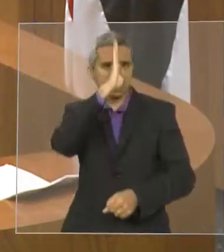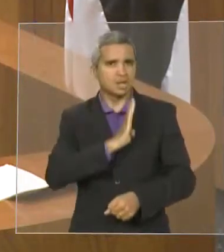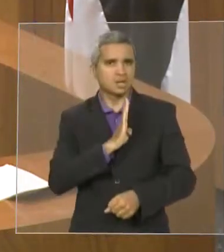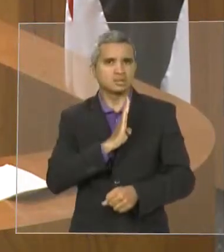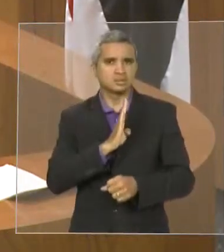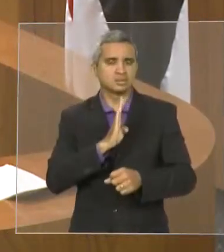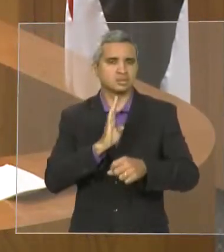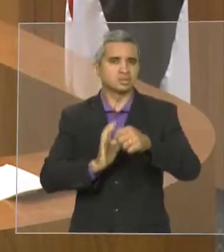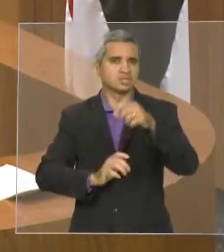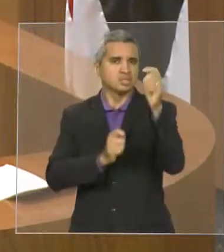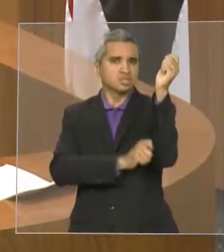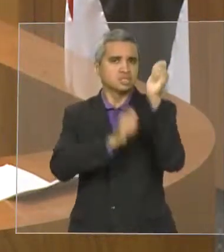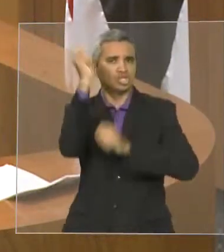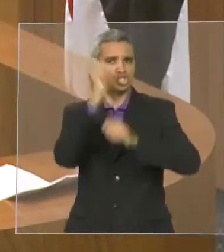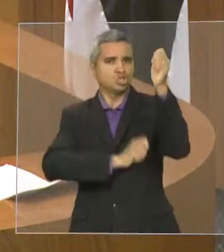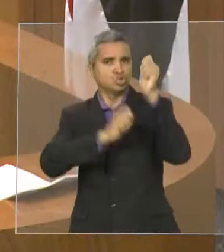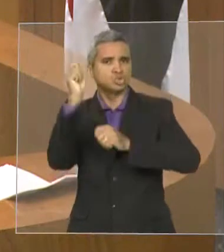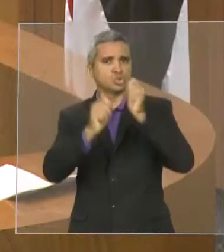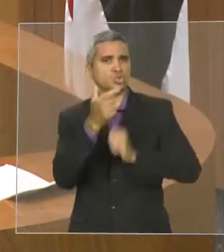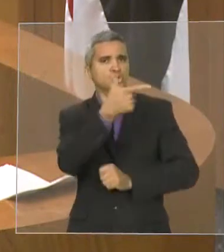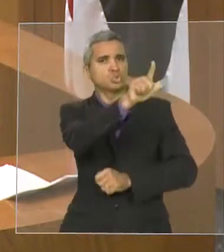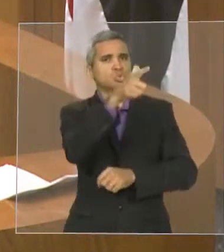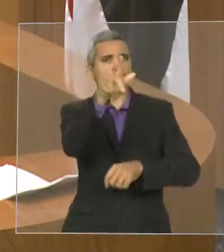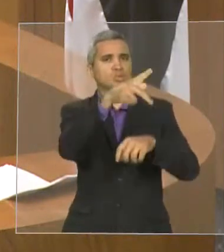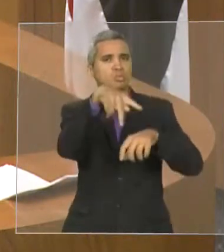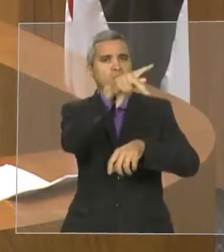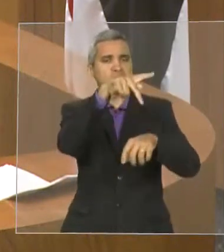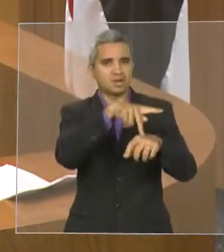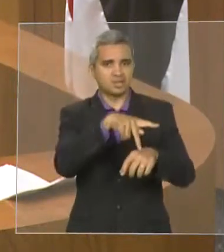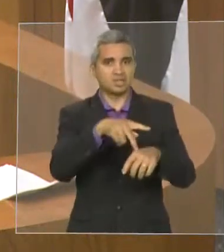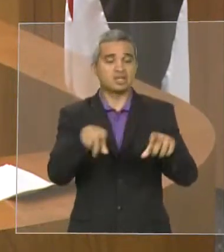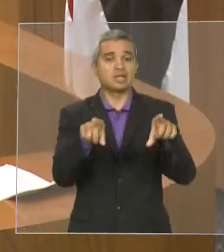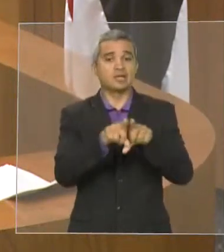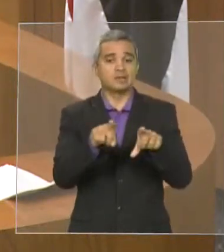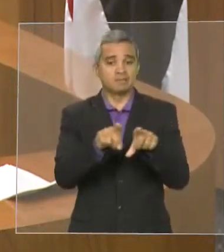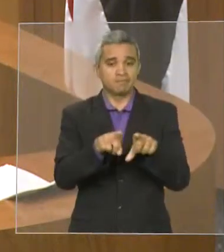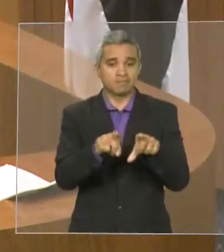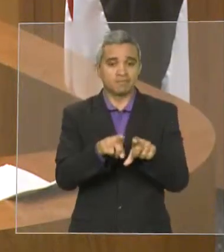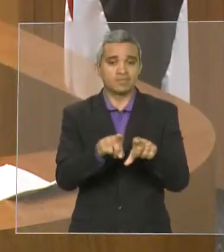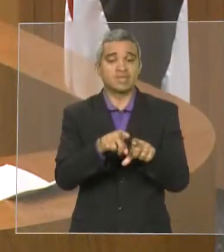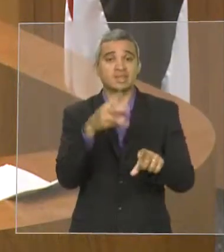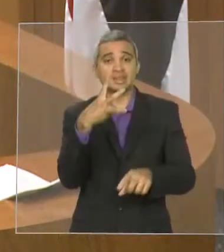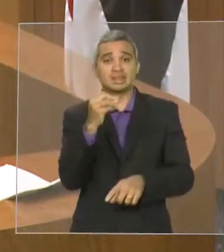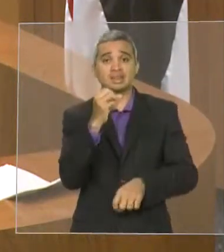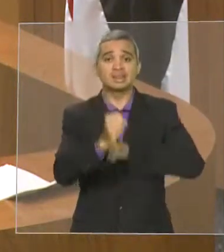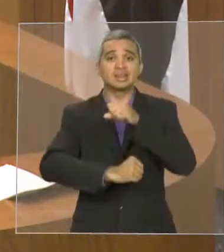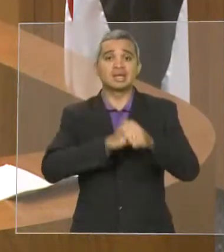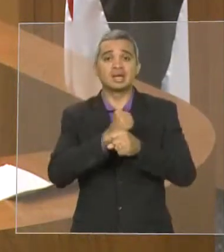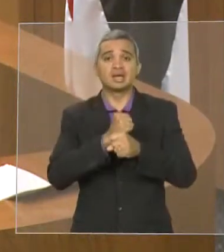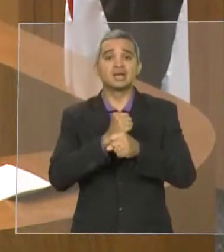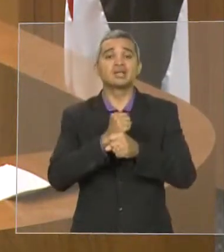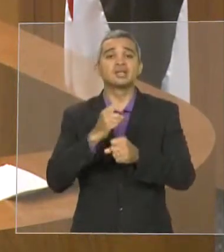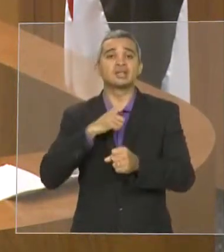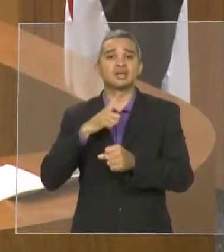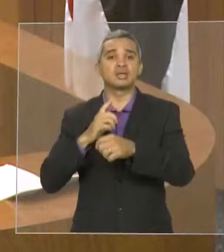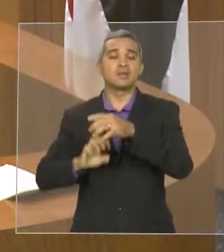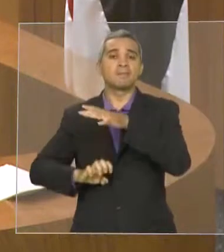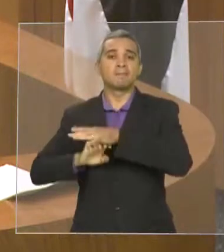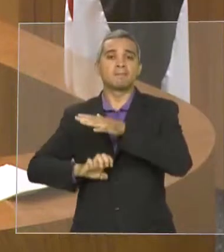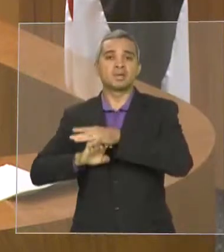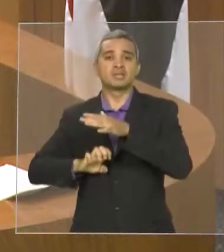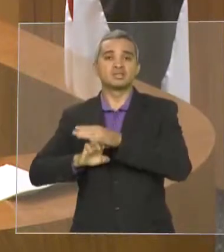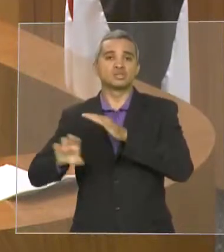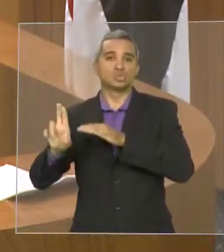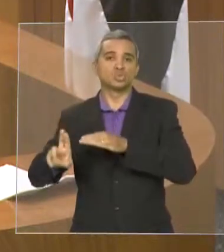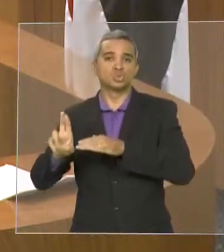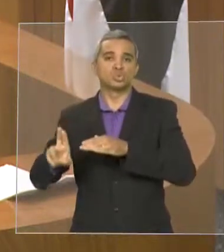as indústrias que fabricarem cimento a partir da escória de siderurgia. Ora, a gente sabe que o governo do